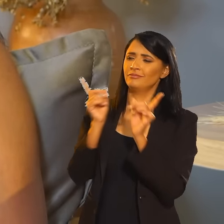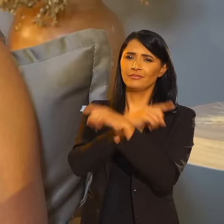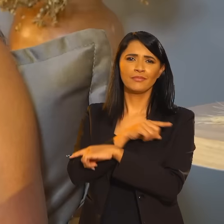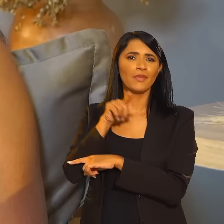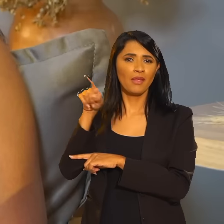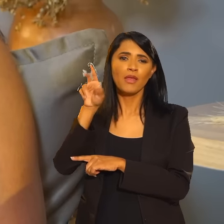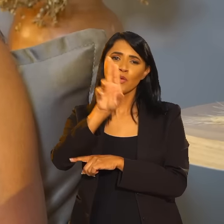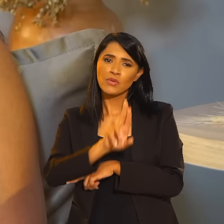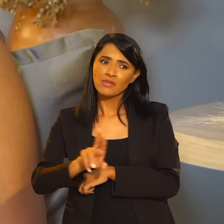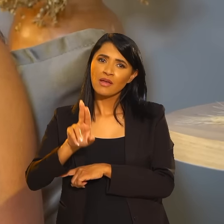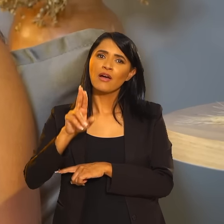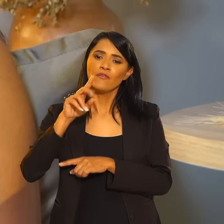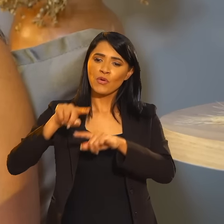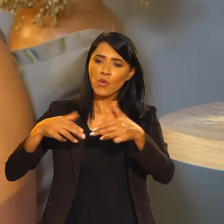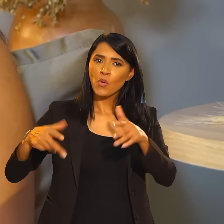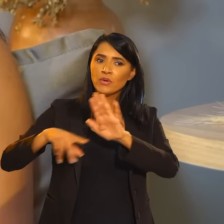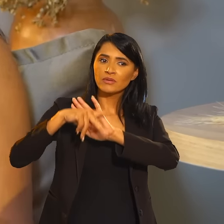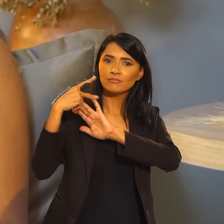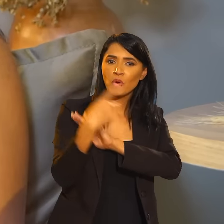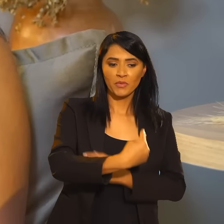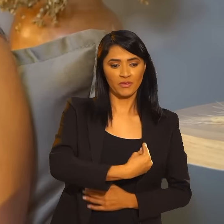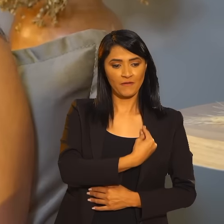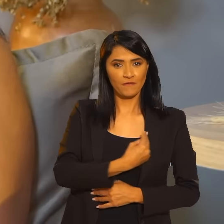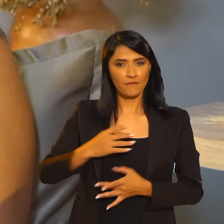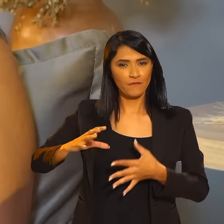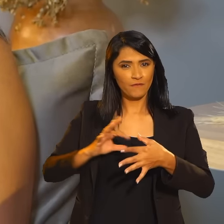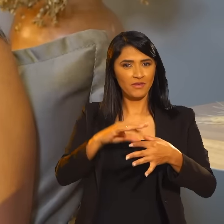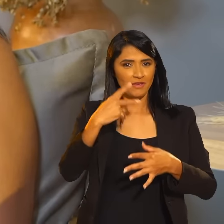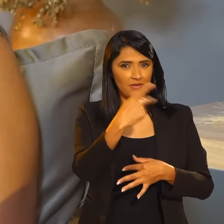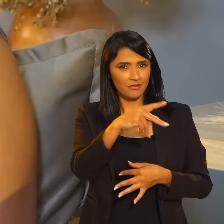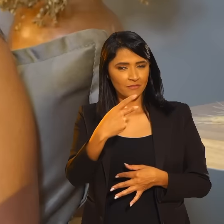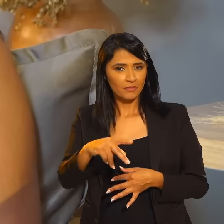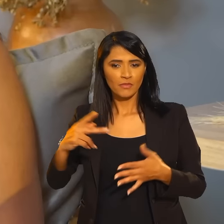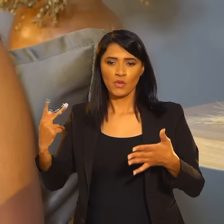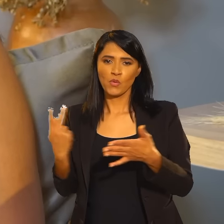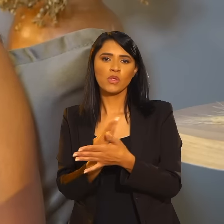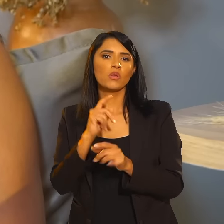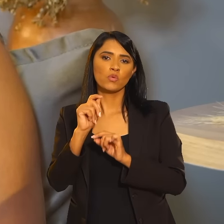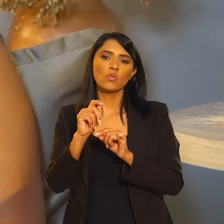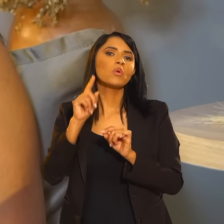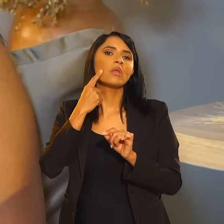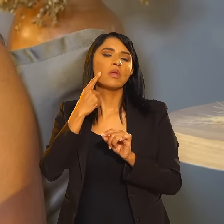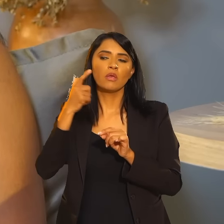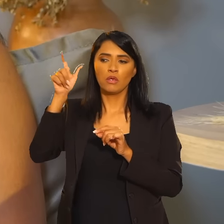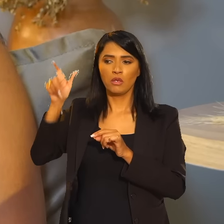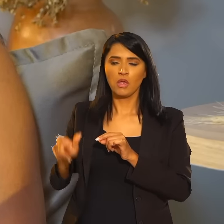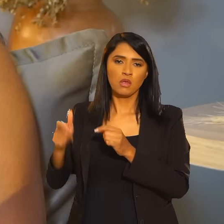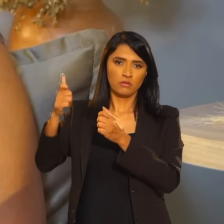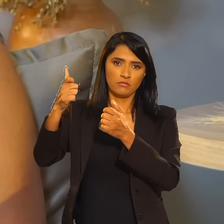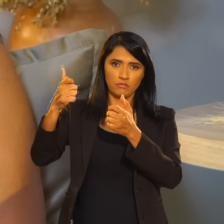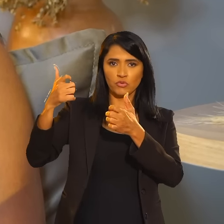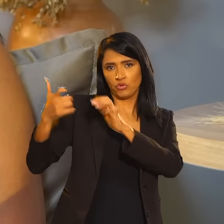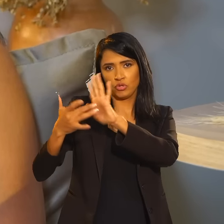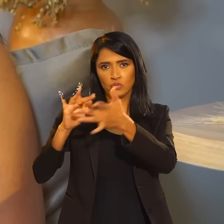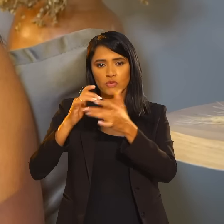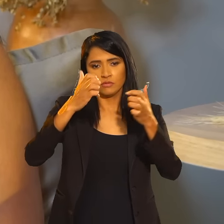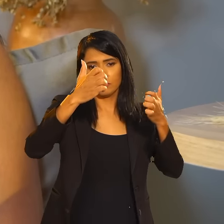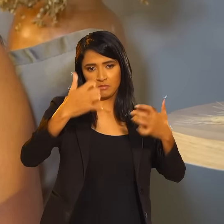contrário, ele usava exatamente coisas do cotidiano das pessoas. O que acontece é que ele